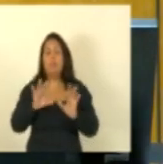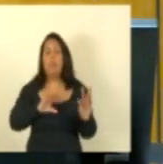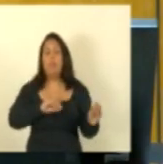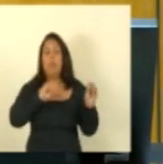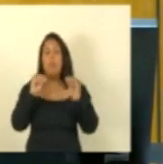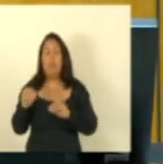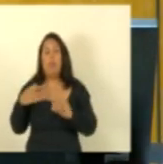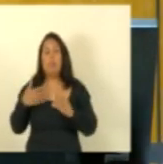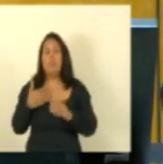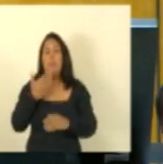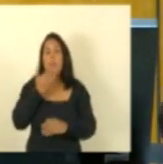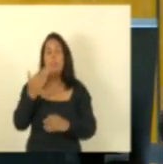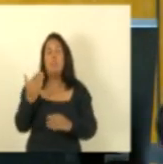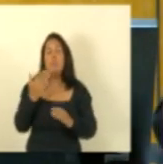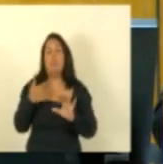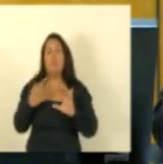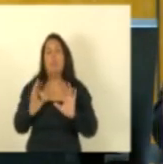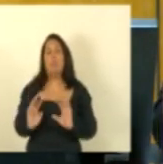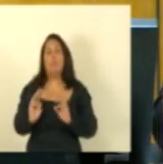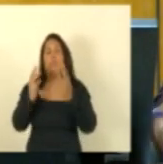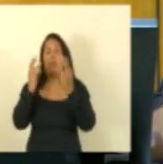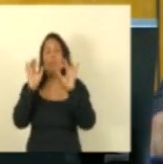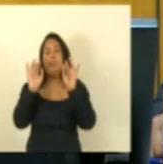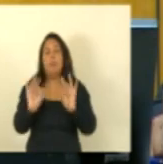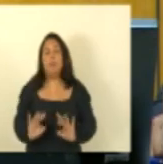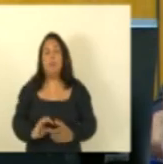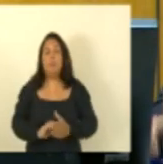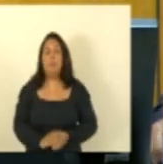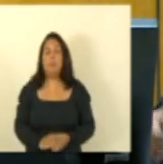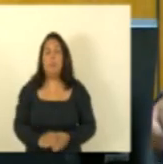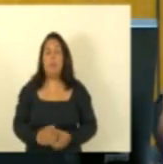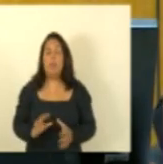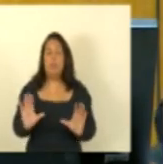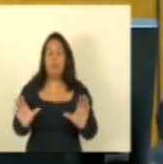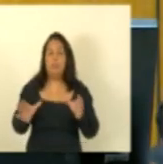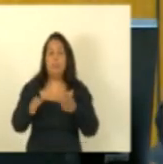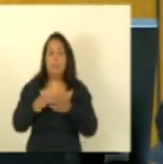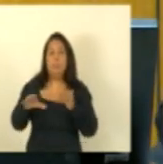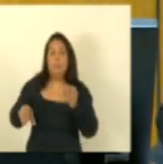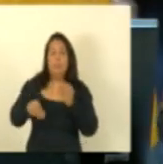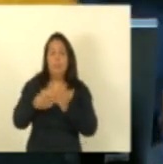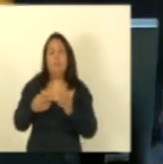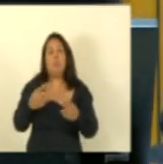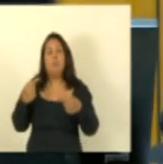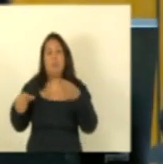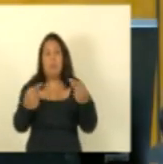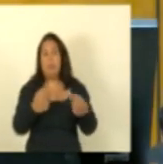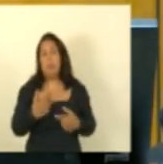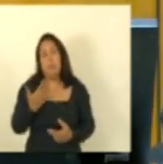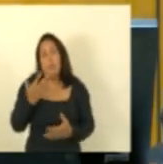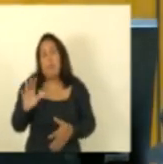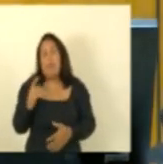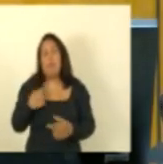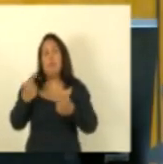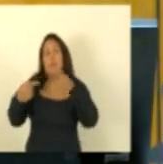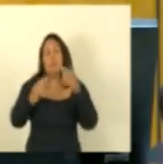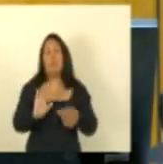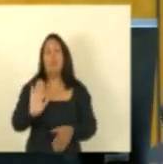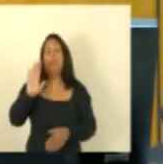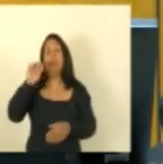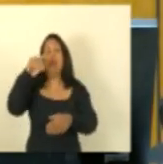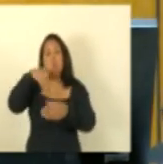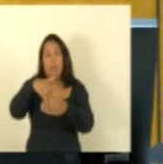datas, sessões solenes ou especial. Colocarei em conjunto em discussão. Não havendo quem queira discutir, em